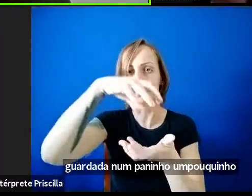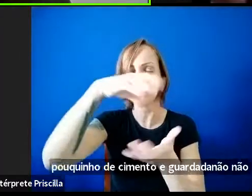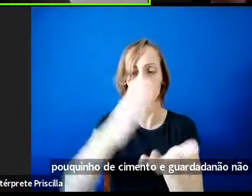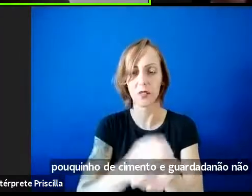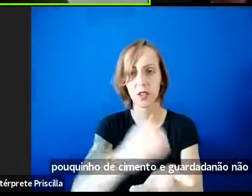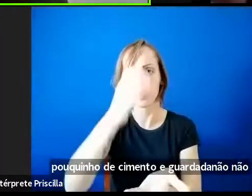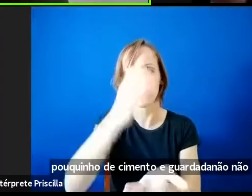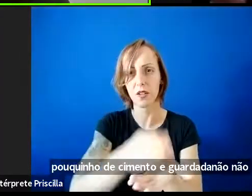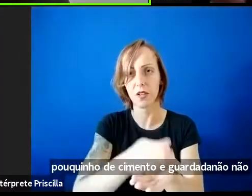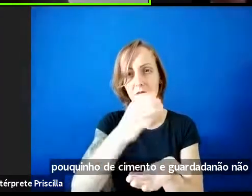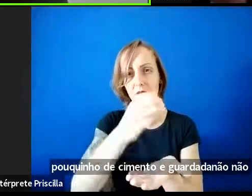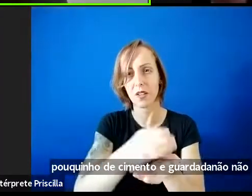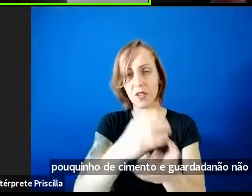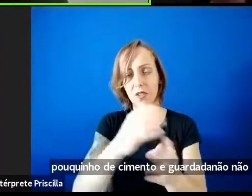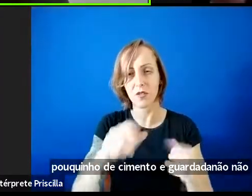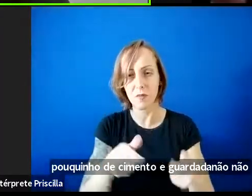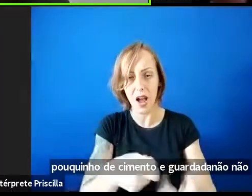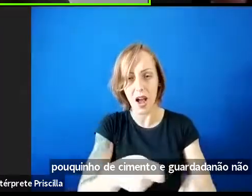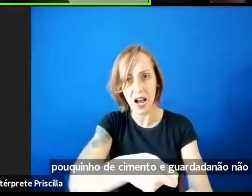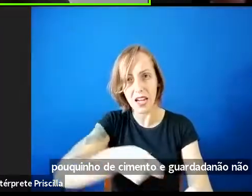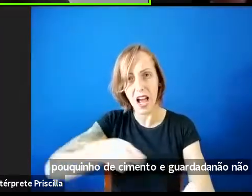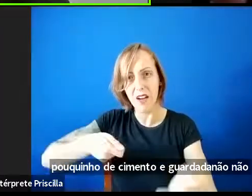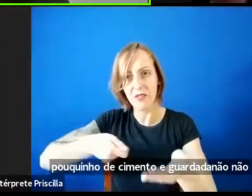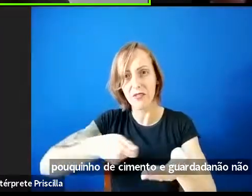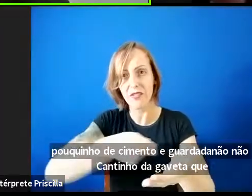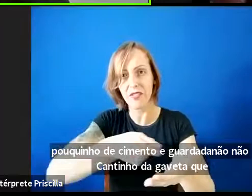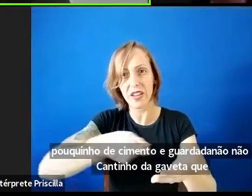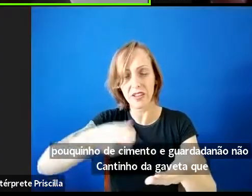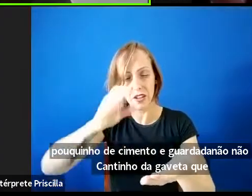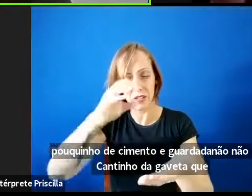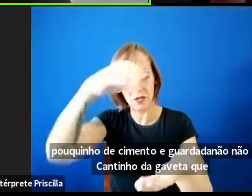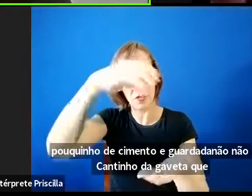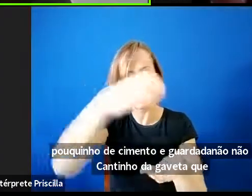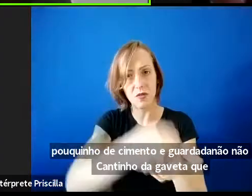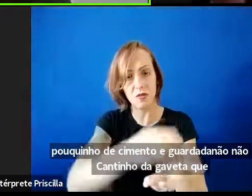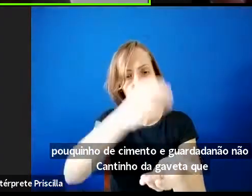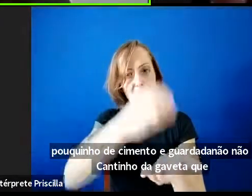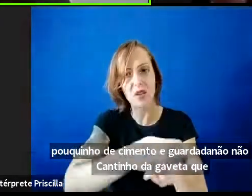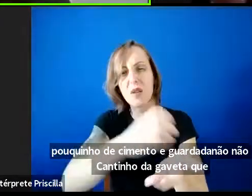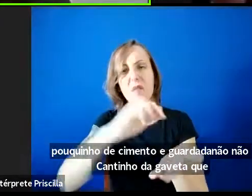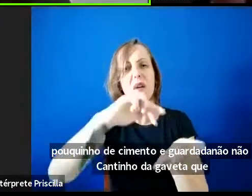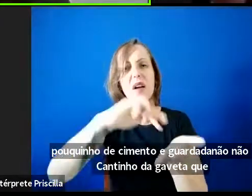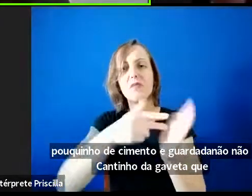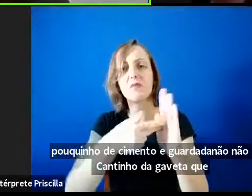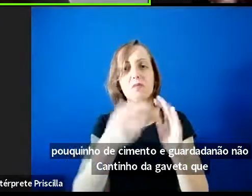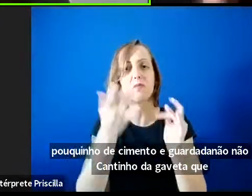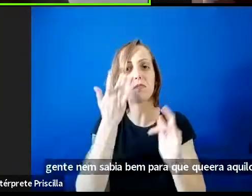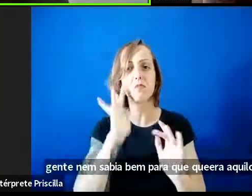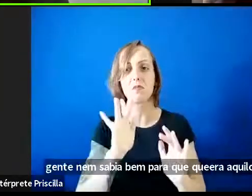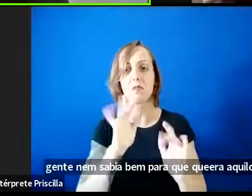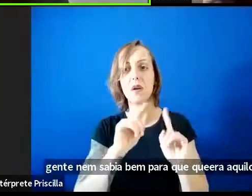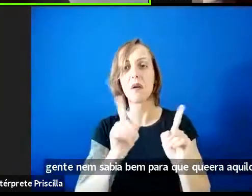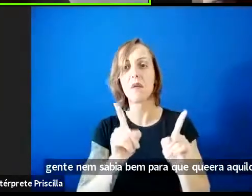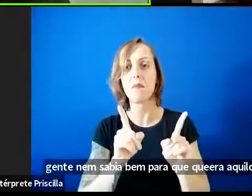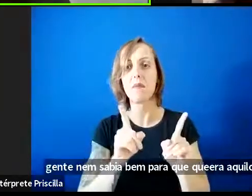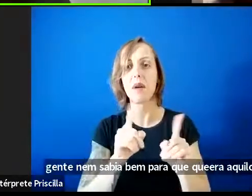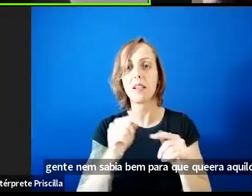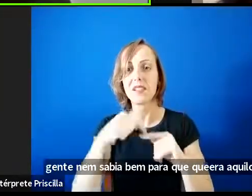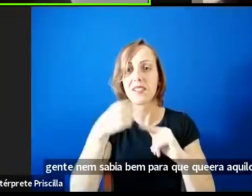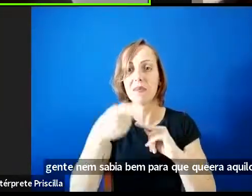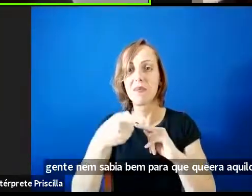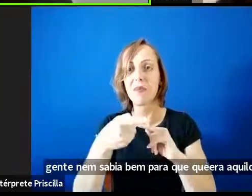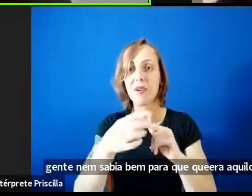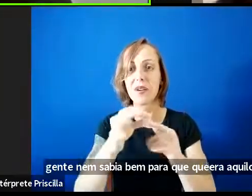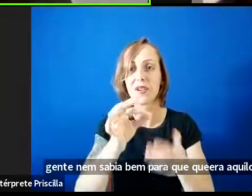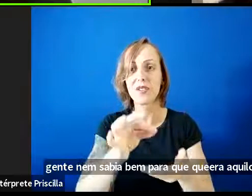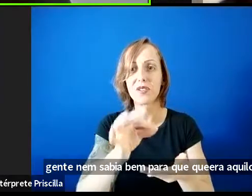cantinho da gaveta, que a gente nem sabia bem para que era, mas que comia aquela abóbora no ano seguinte, aquele